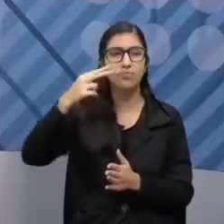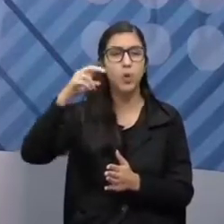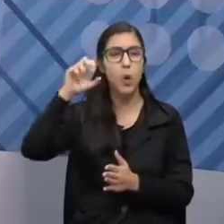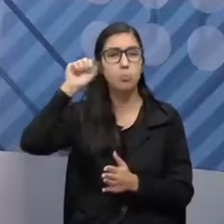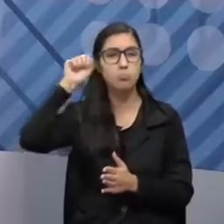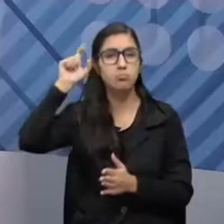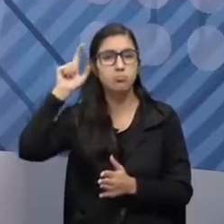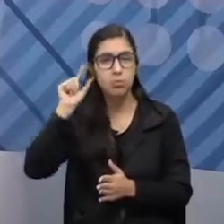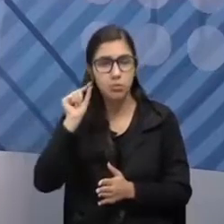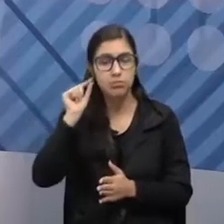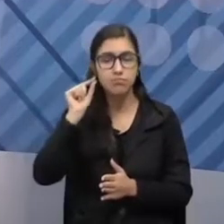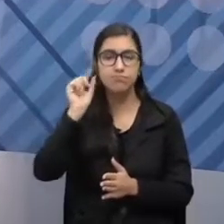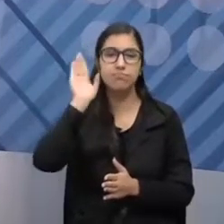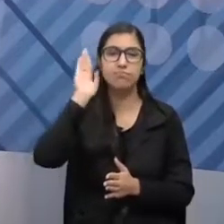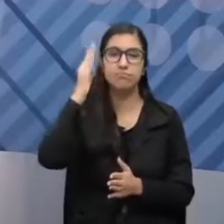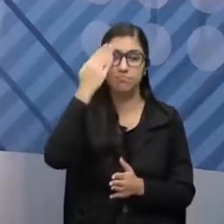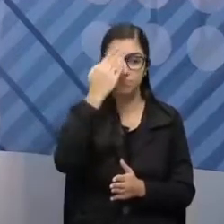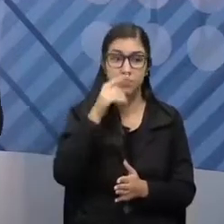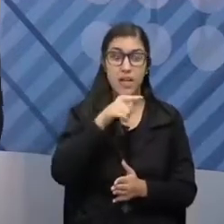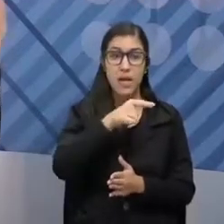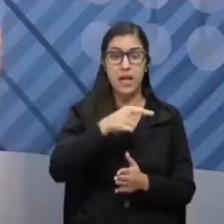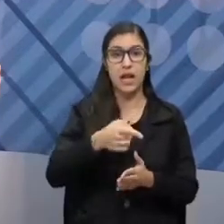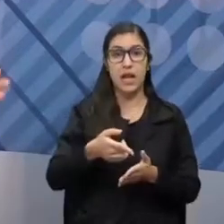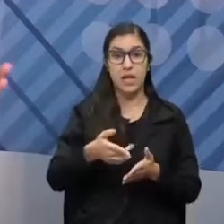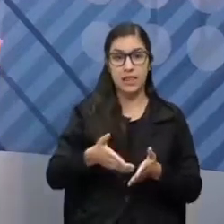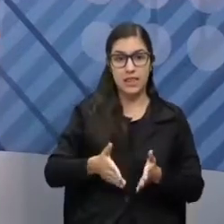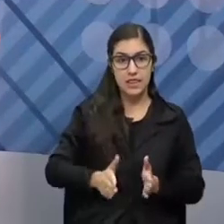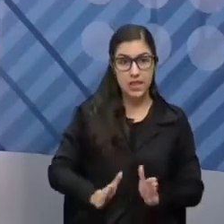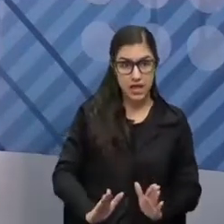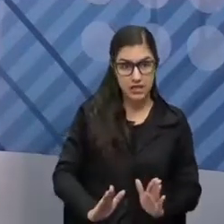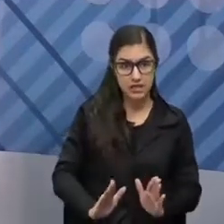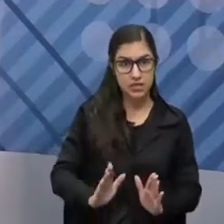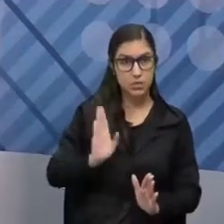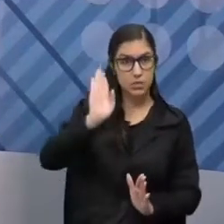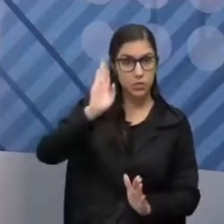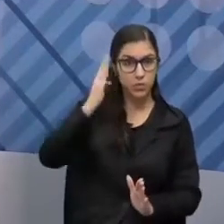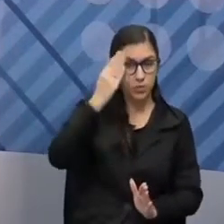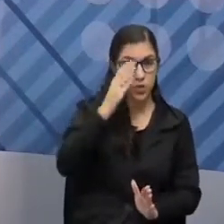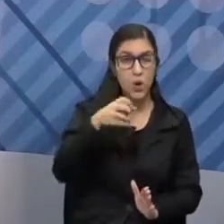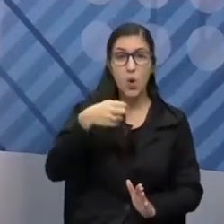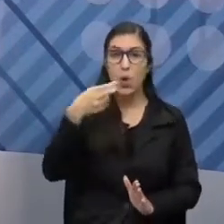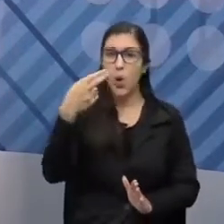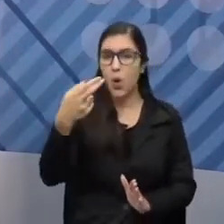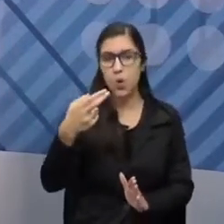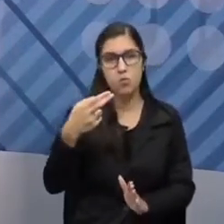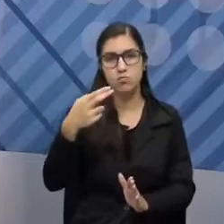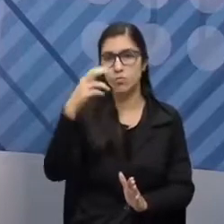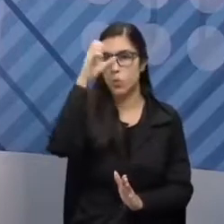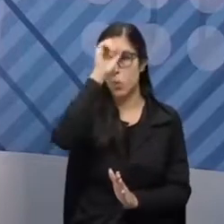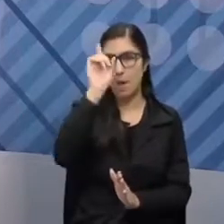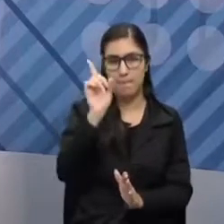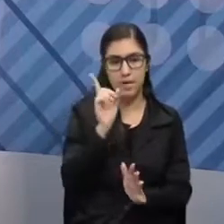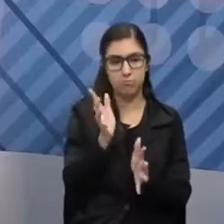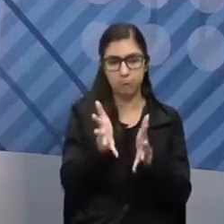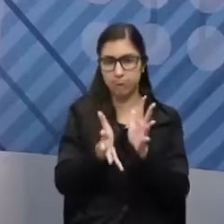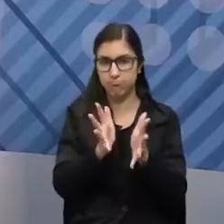bebês que nascem ou que ficam antes da aquisição de linguagem, ou como libras,